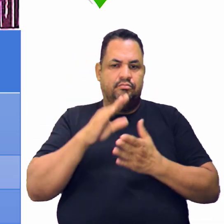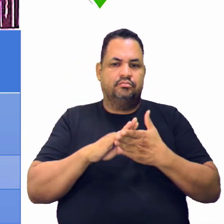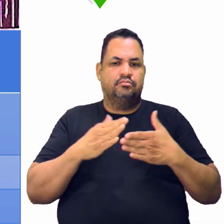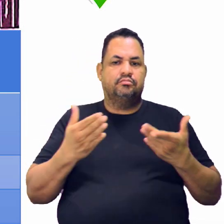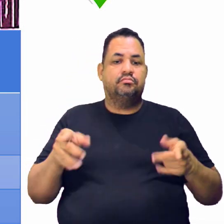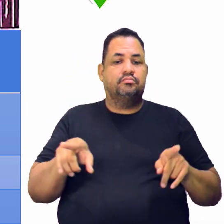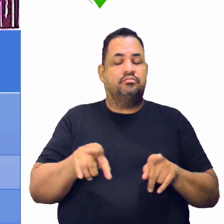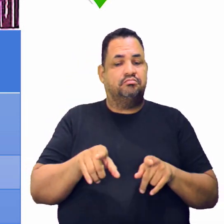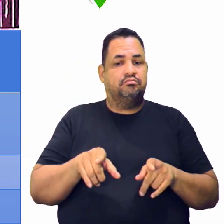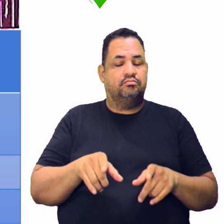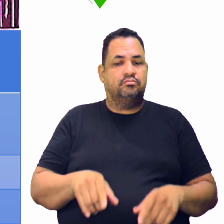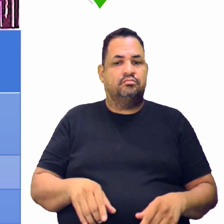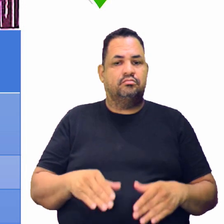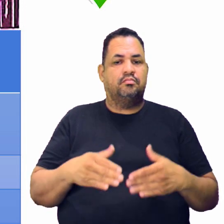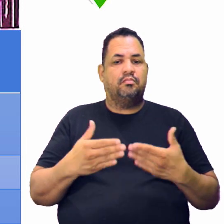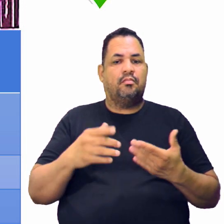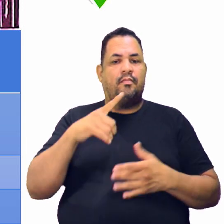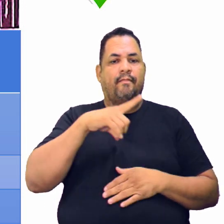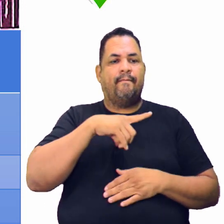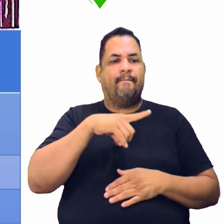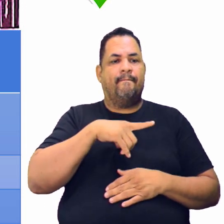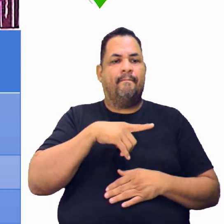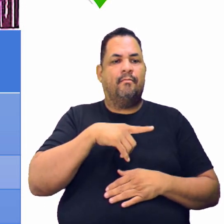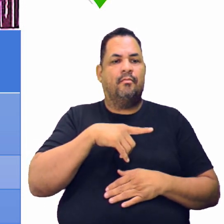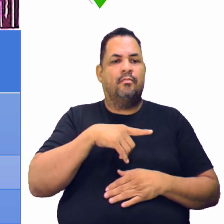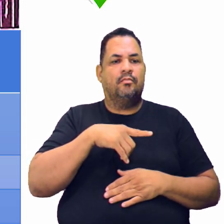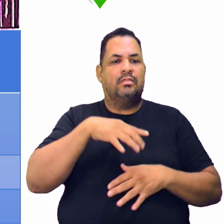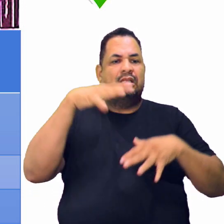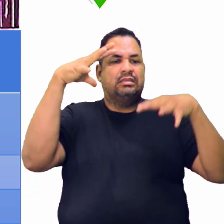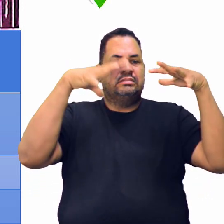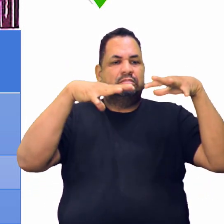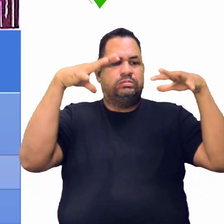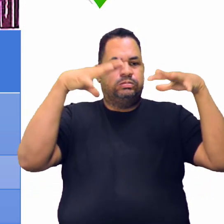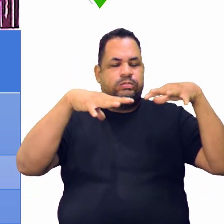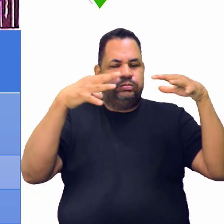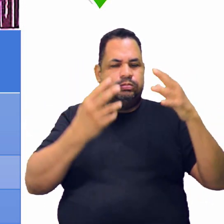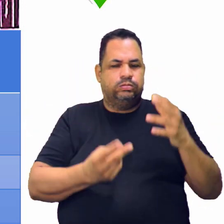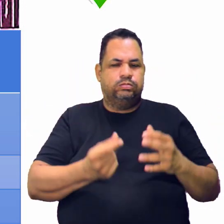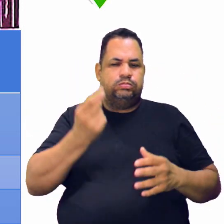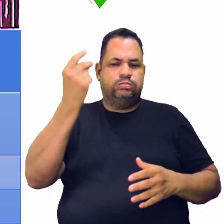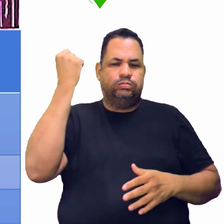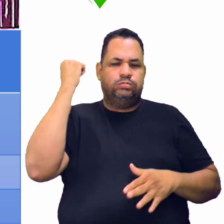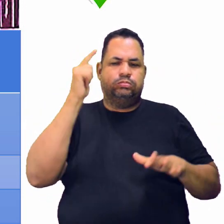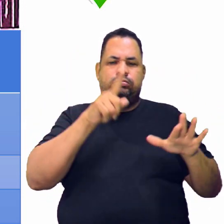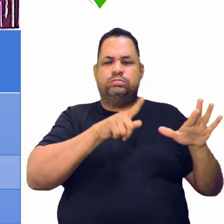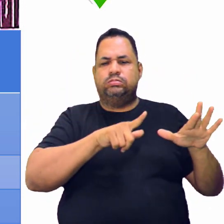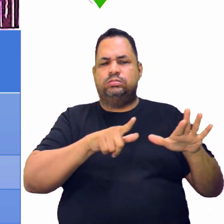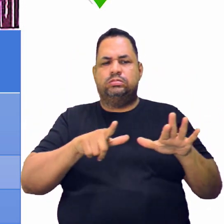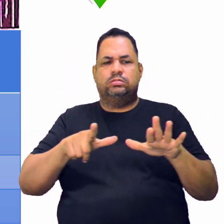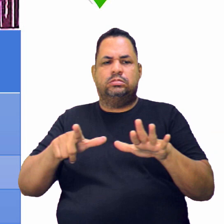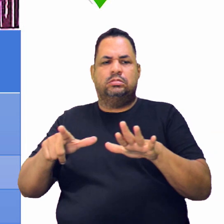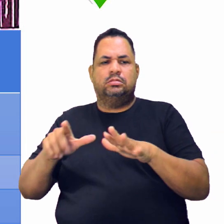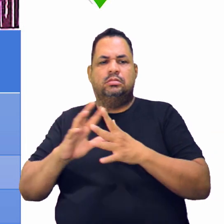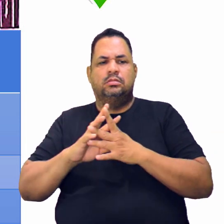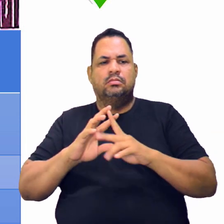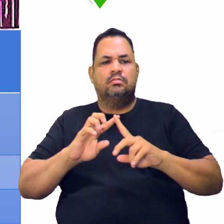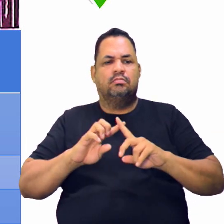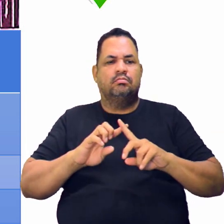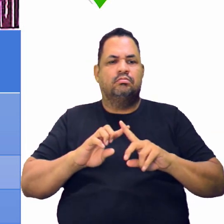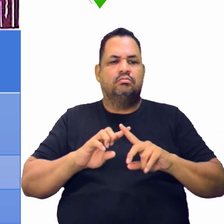da natureza. Então, nós temos aqui, ó. Está chovendo há semanas,